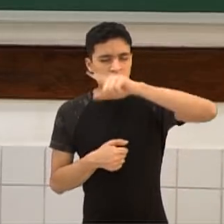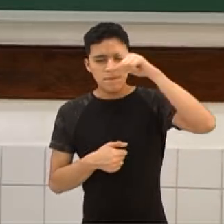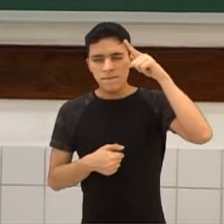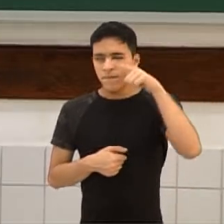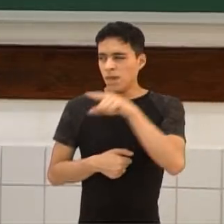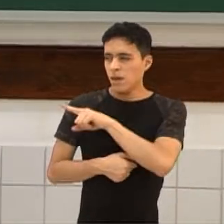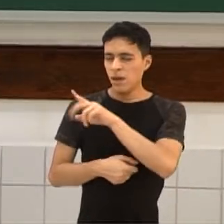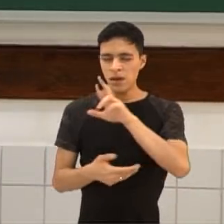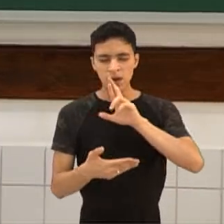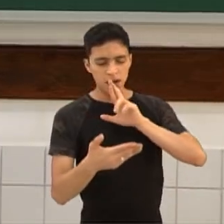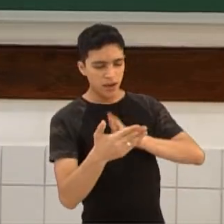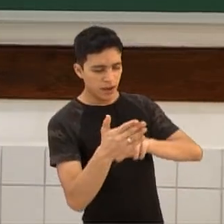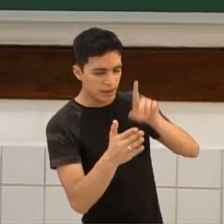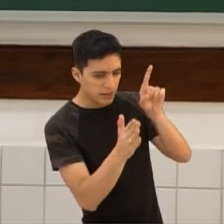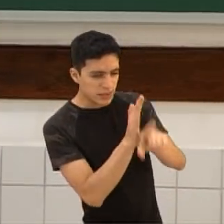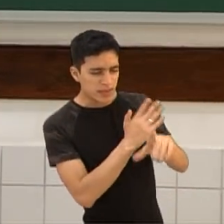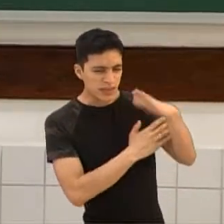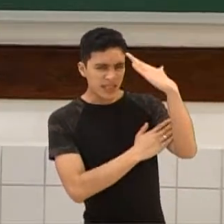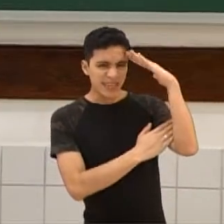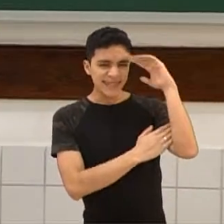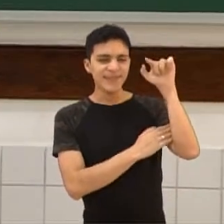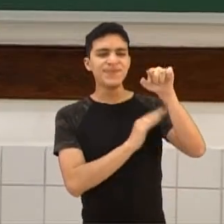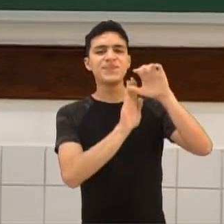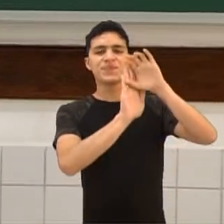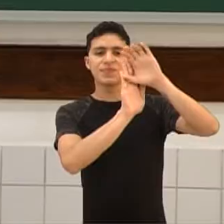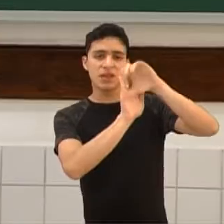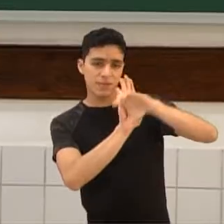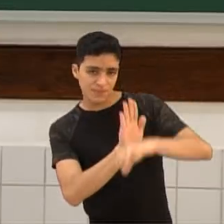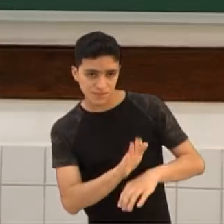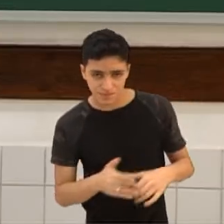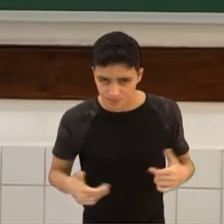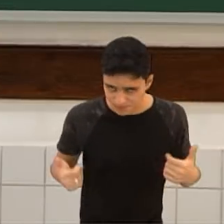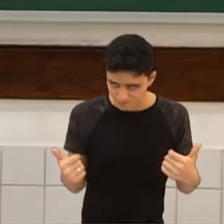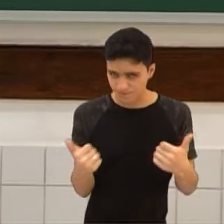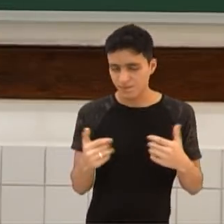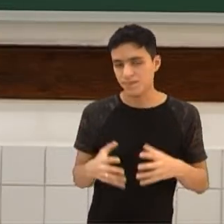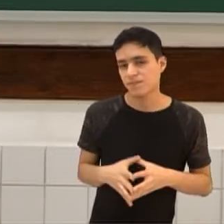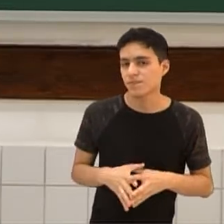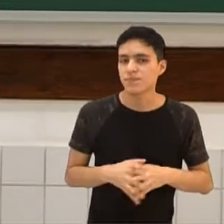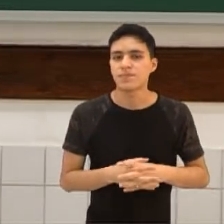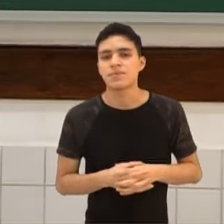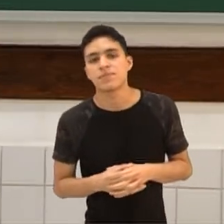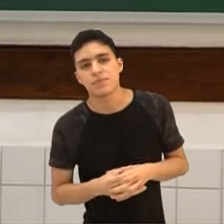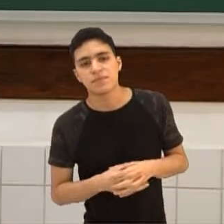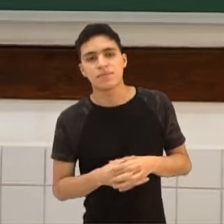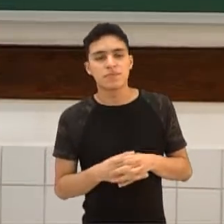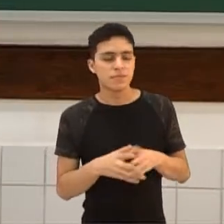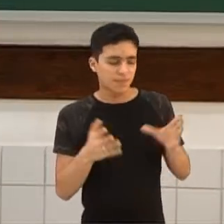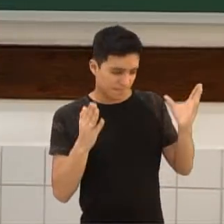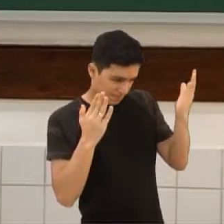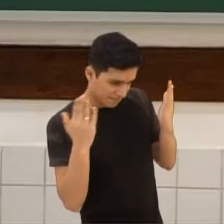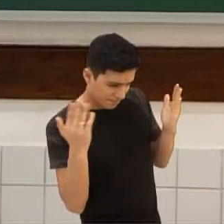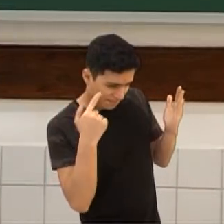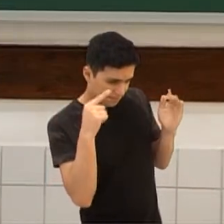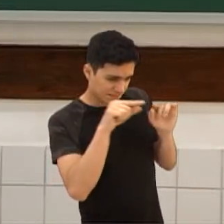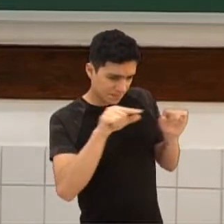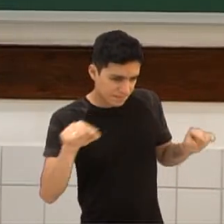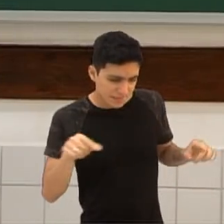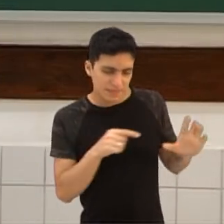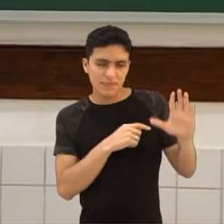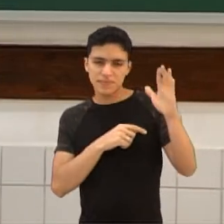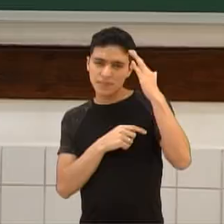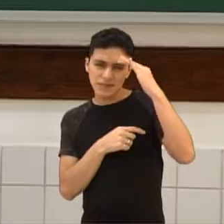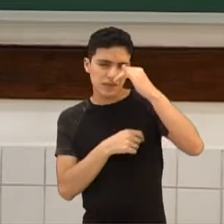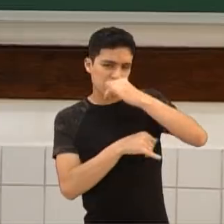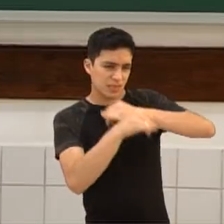Conseguiram resolver a questão? Entenderam o conceito aqui? Vamos lá. Analisando essa afirmação, sabendo que a